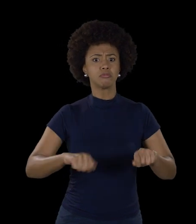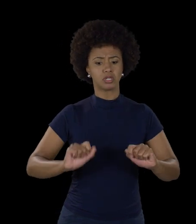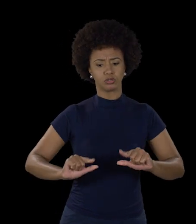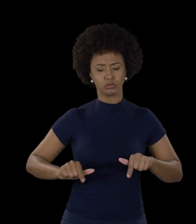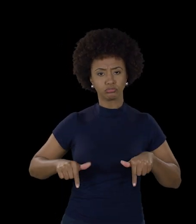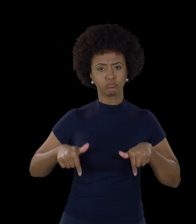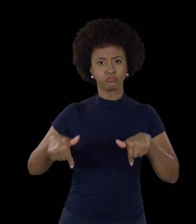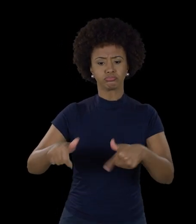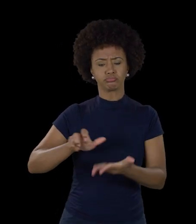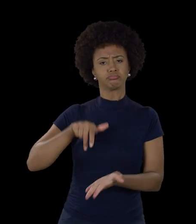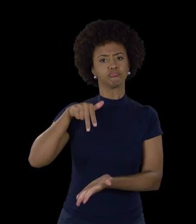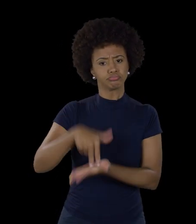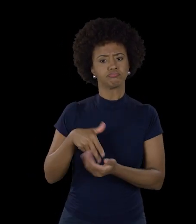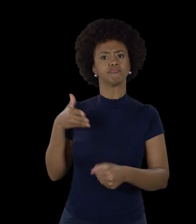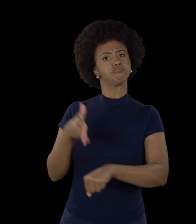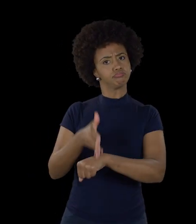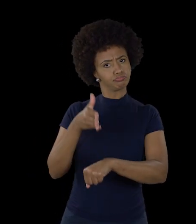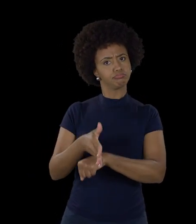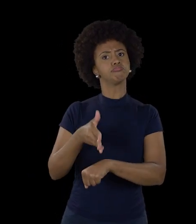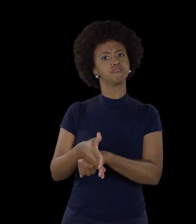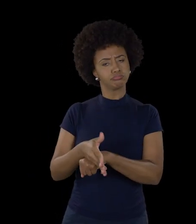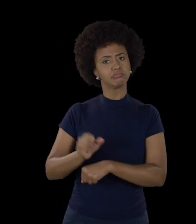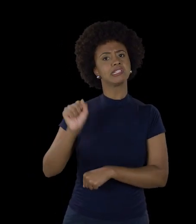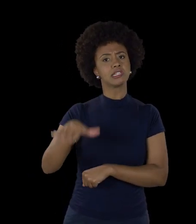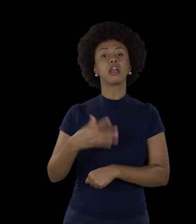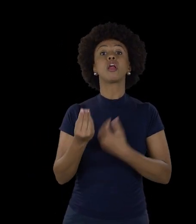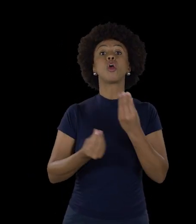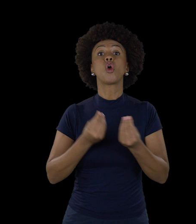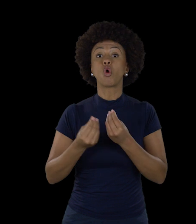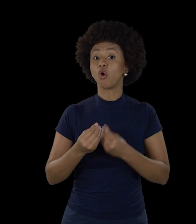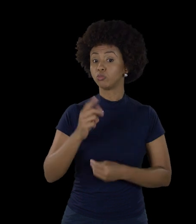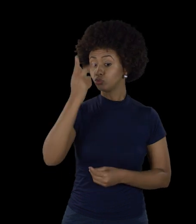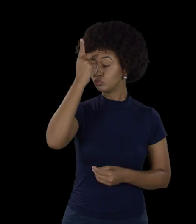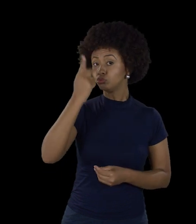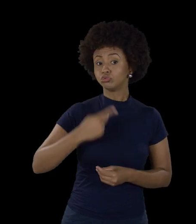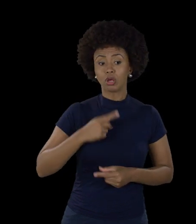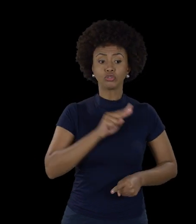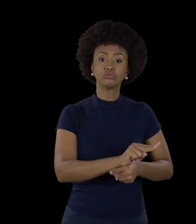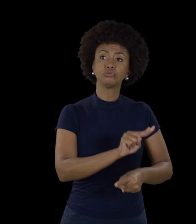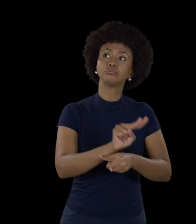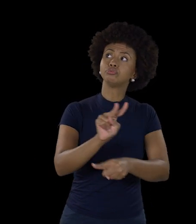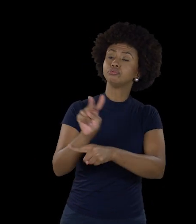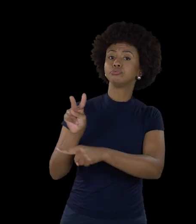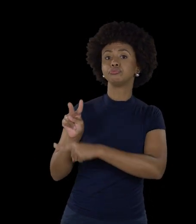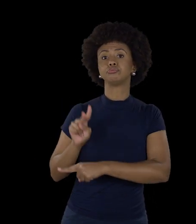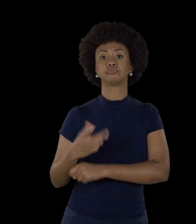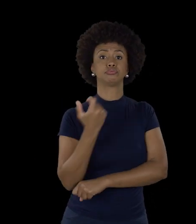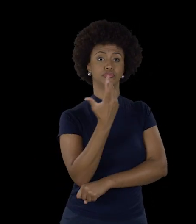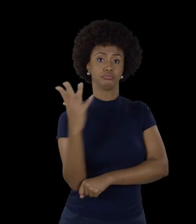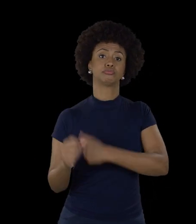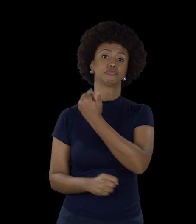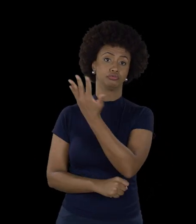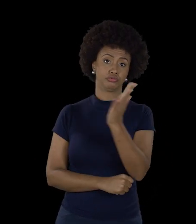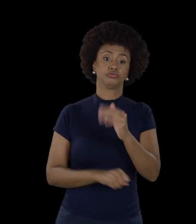membros ativos na questão da conservação voluntária do meio ambiente. Então, eu acho que a principal mensagem